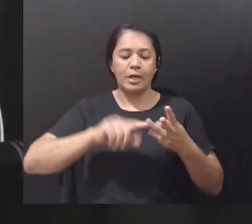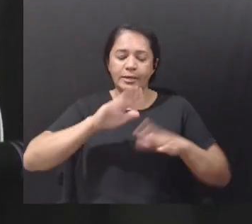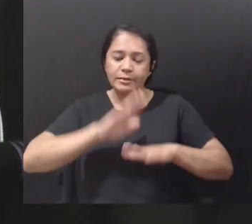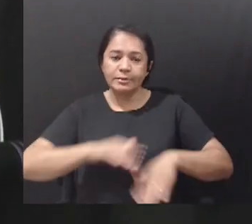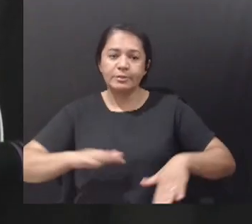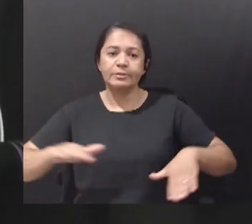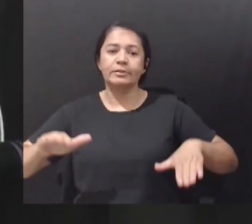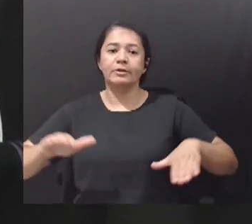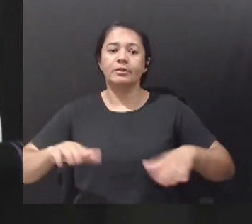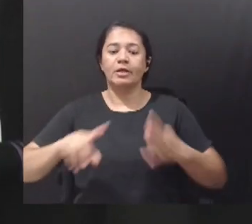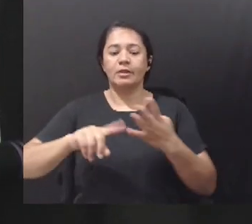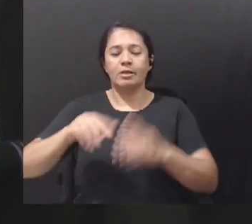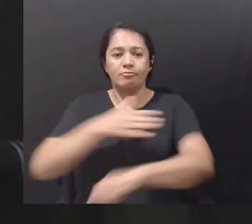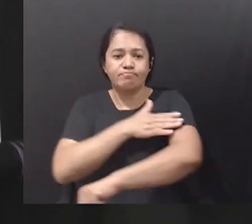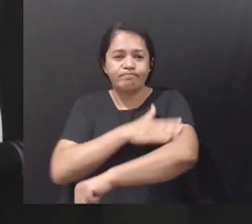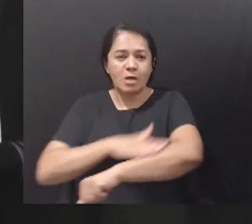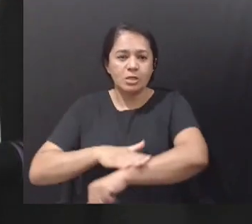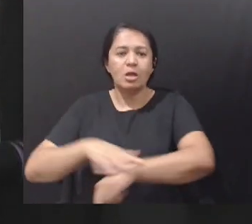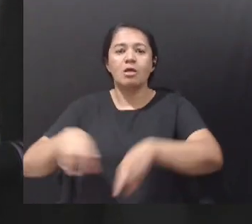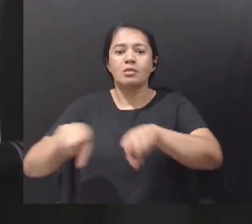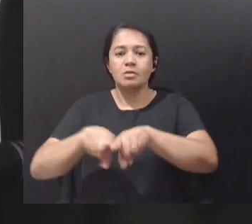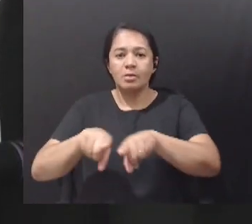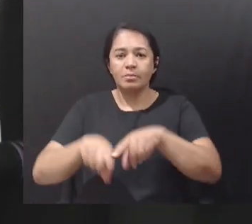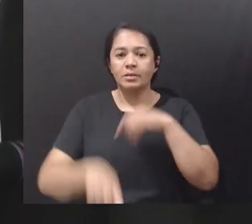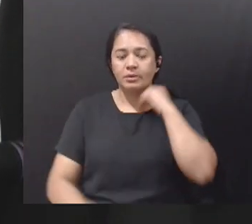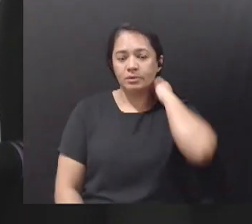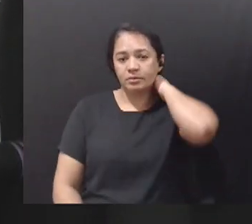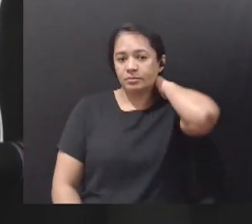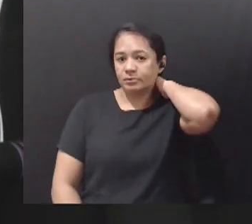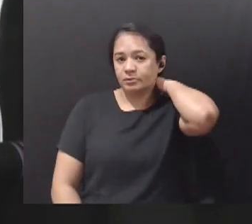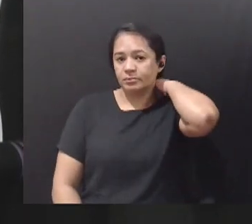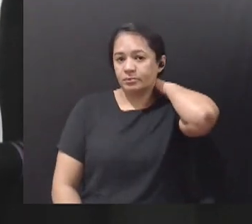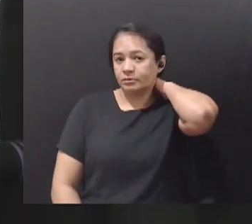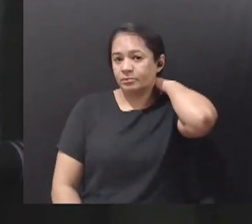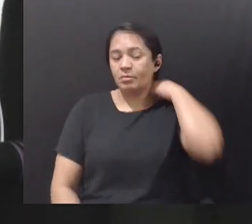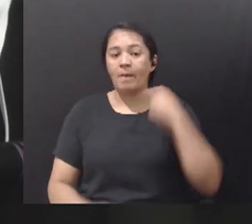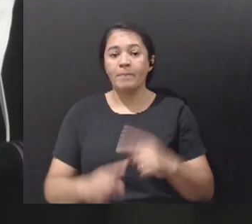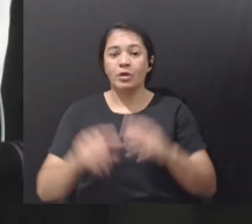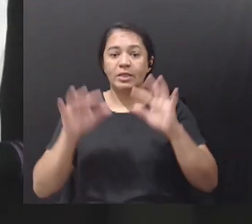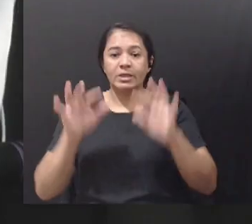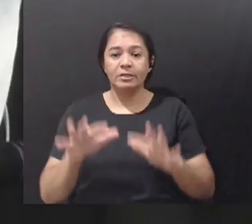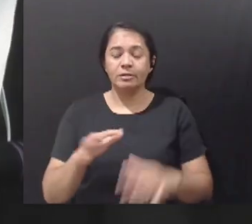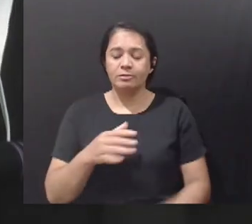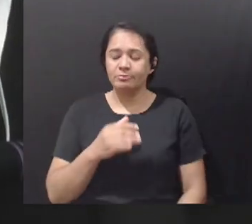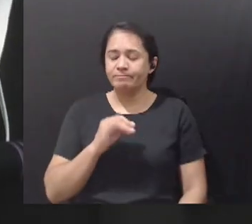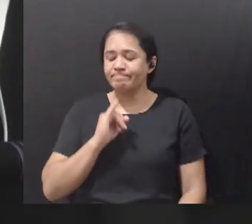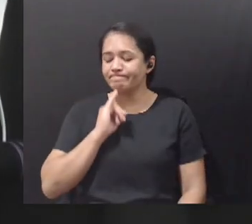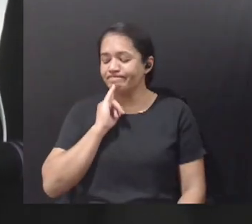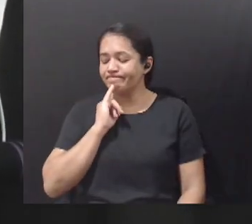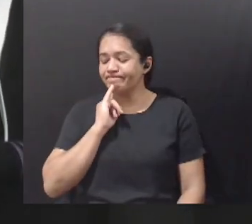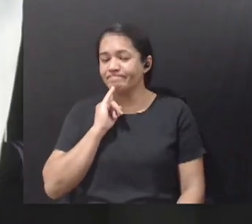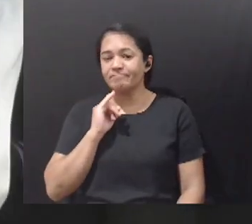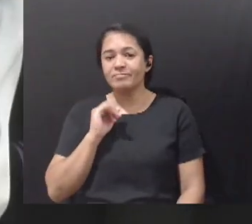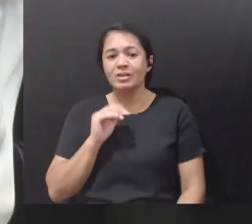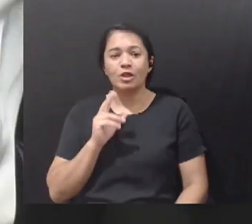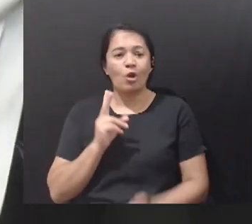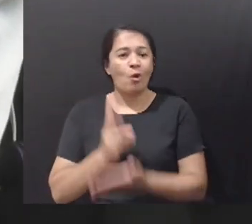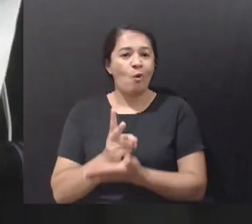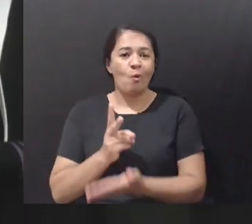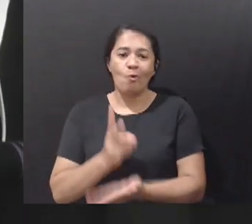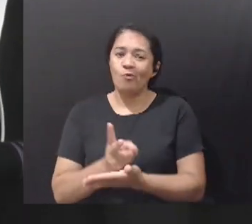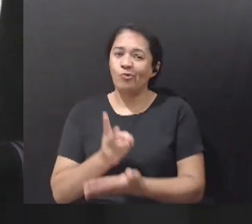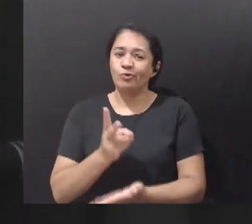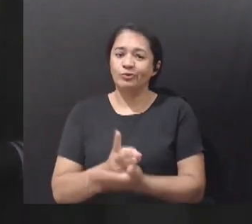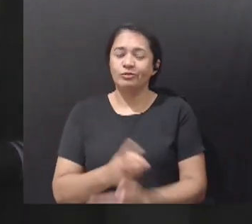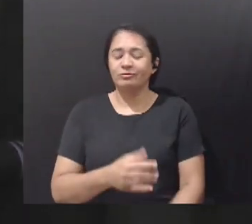racial, como eu te falei logo no começo, e porque isto, lamentavelmente, ainda é muito atual. Sim.